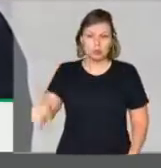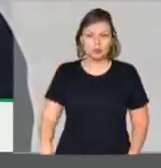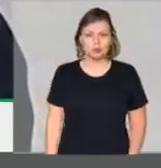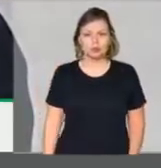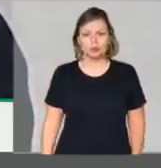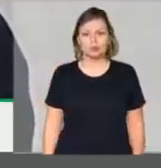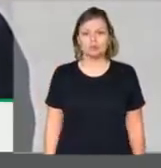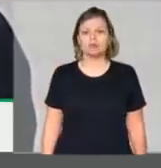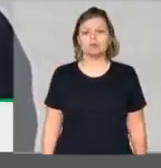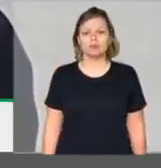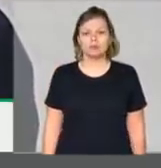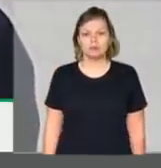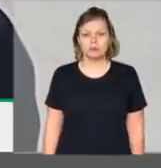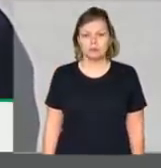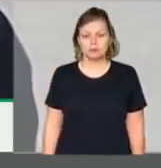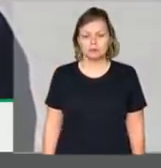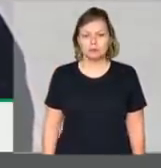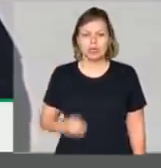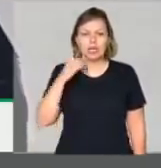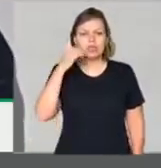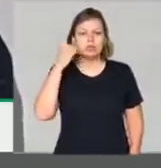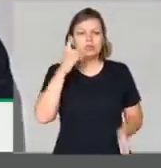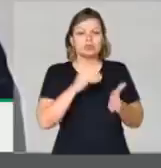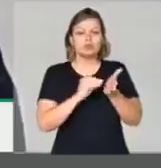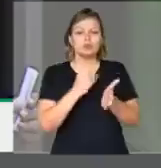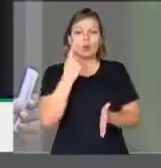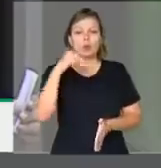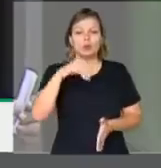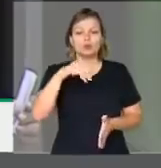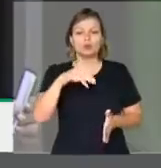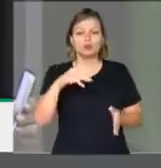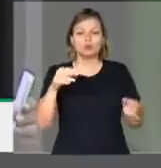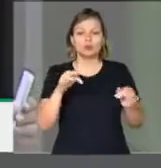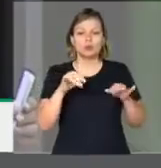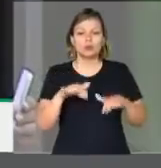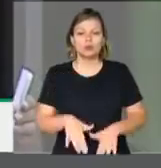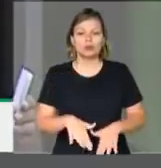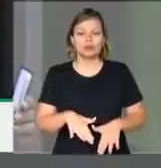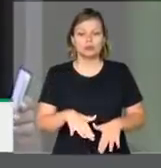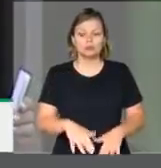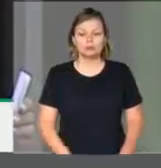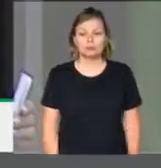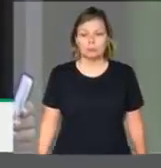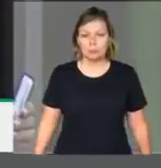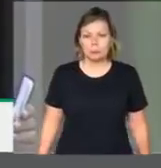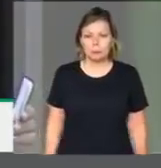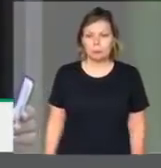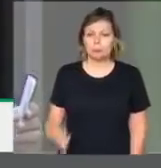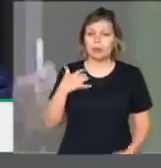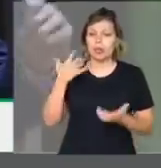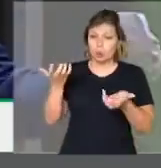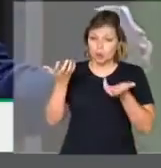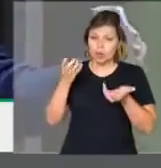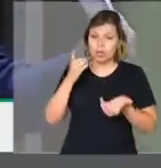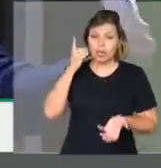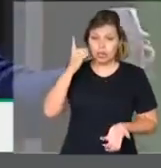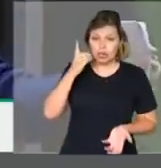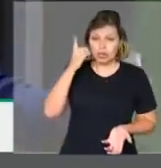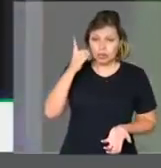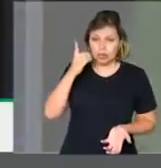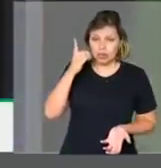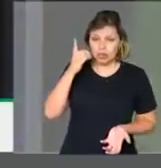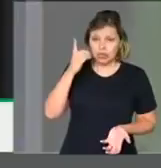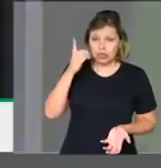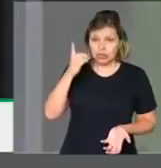Deputado Glauber, 1 minuto para encerrar o grande expediente. Eu só queria, nós depois temos que mais um orador. a deputada Érica pudesse, eu queria falar uma frase para